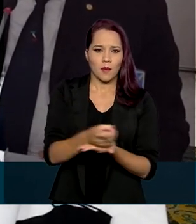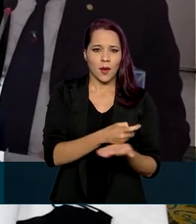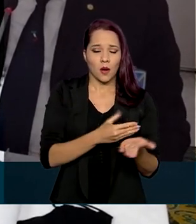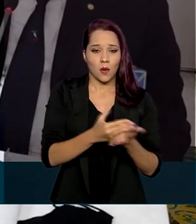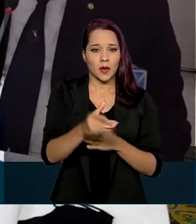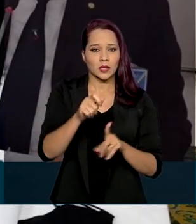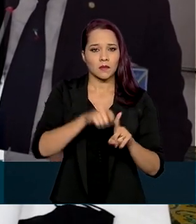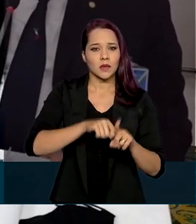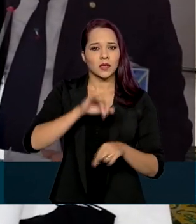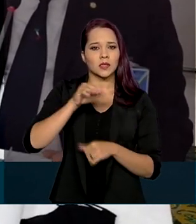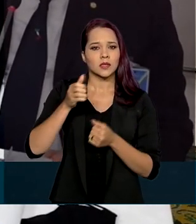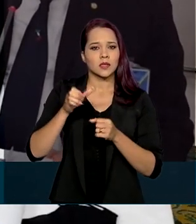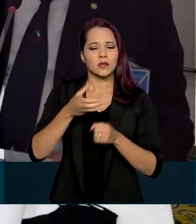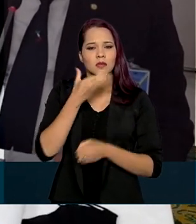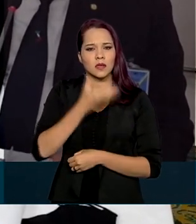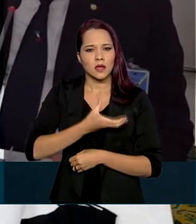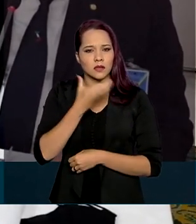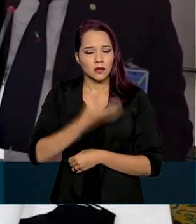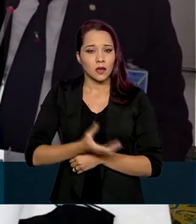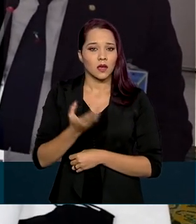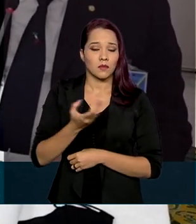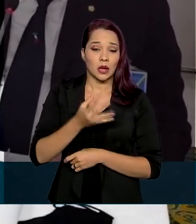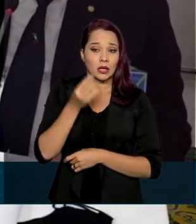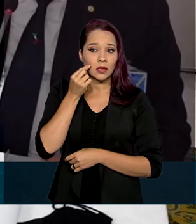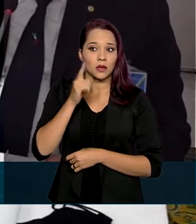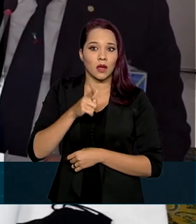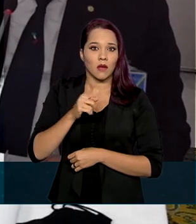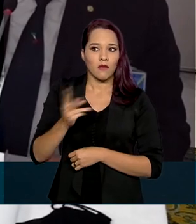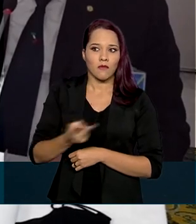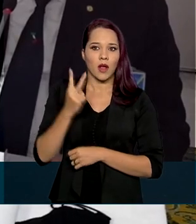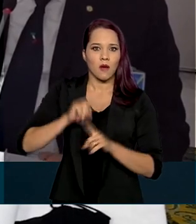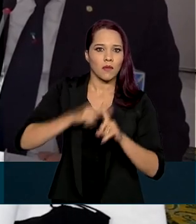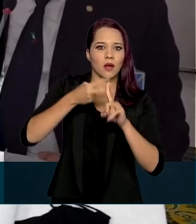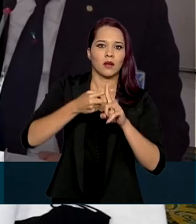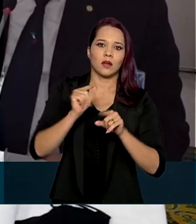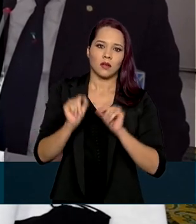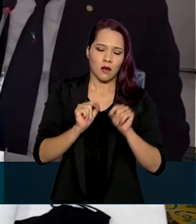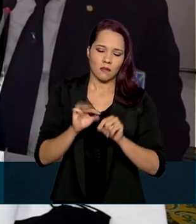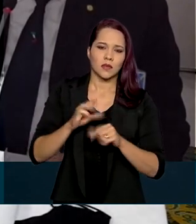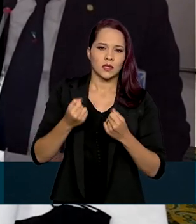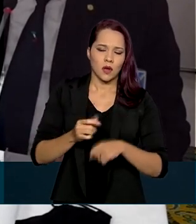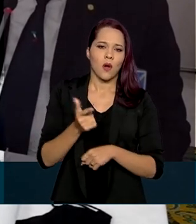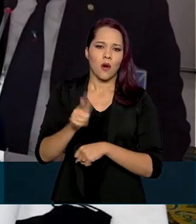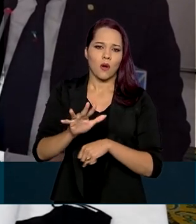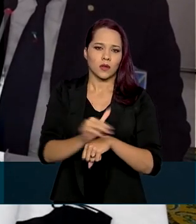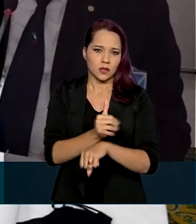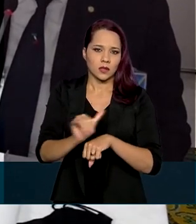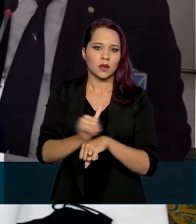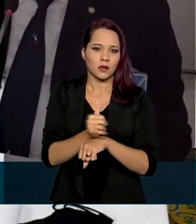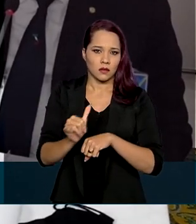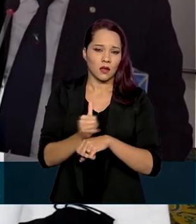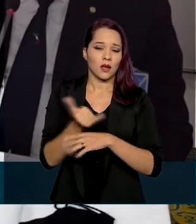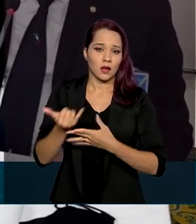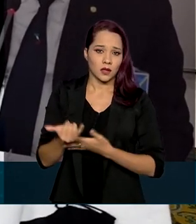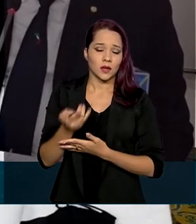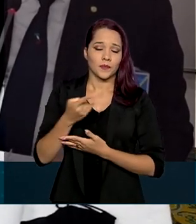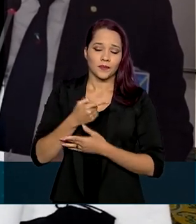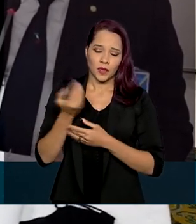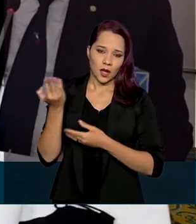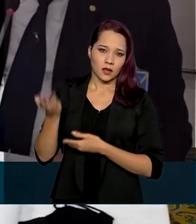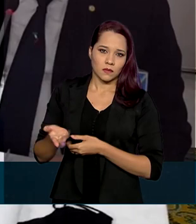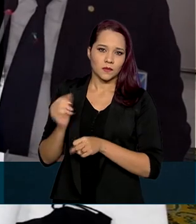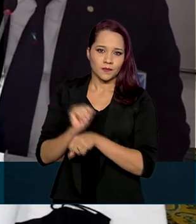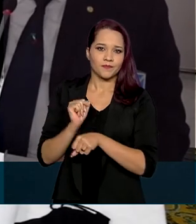janeiro, em arroz em especial, a tendência é normalizar o Brasil. E que outras medidas estão sendo tomadas pelo ministro da economia,